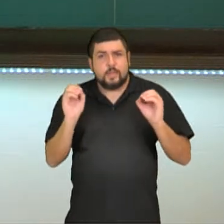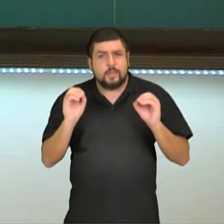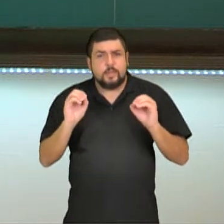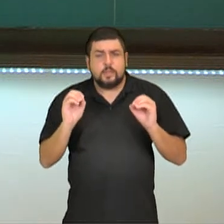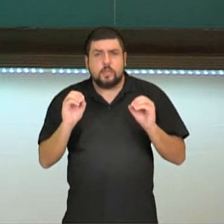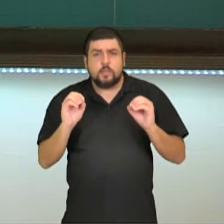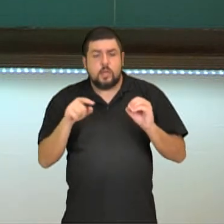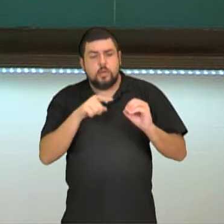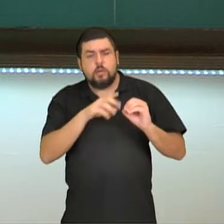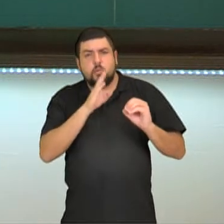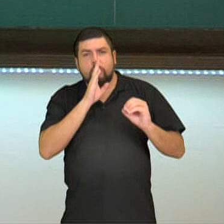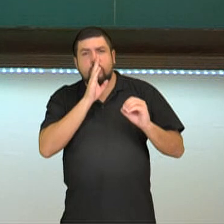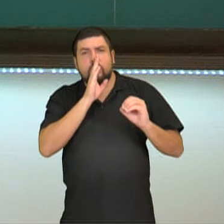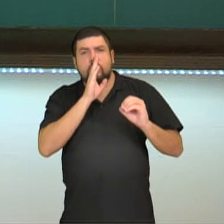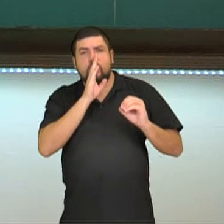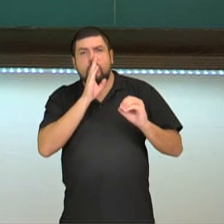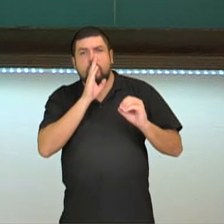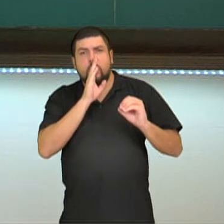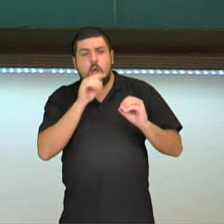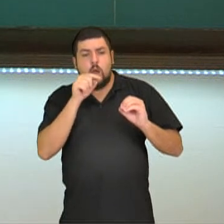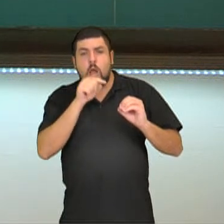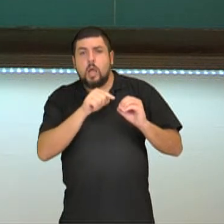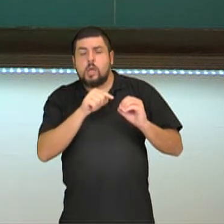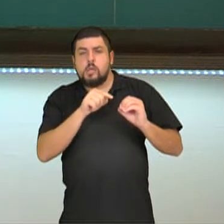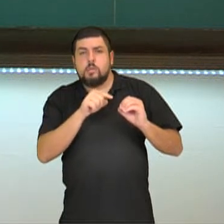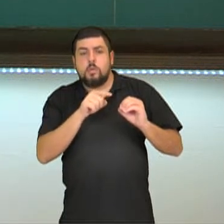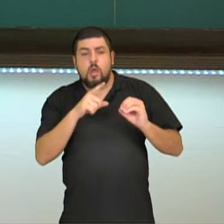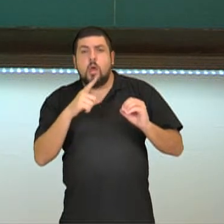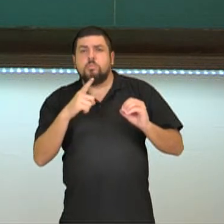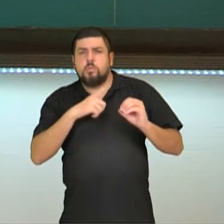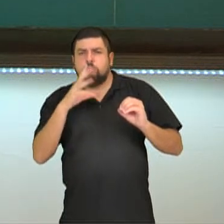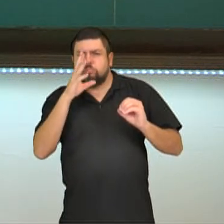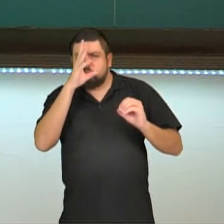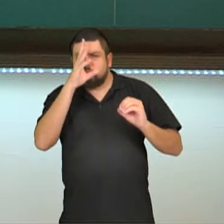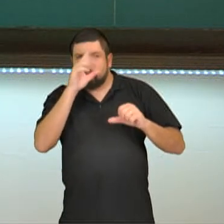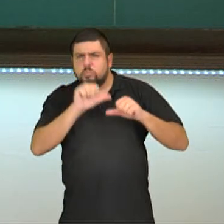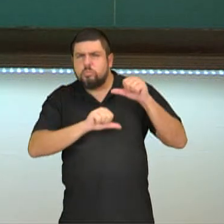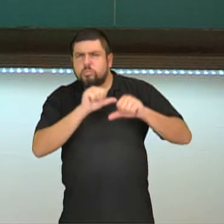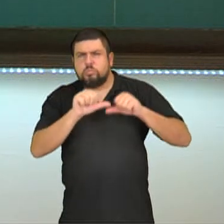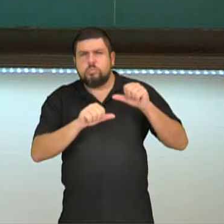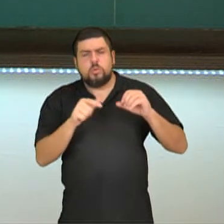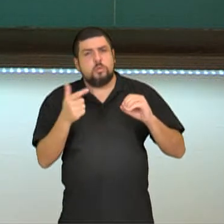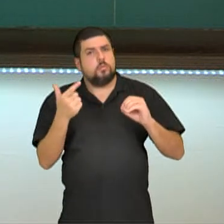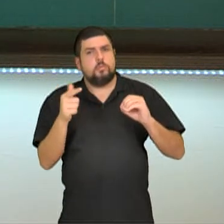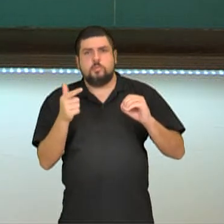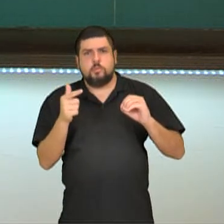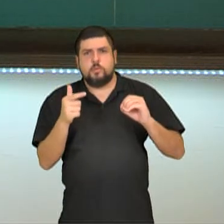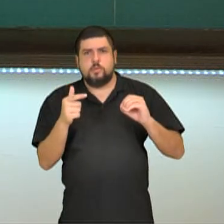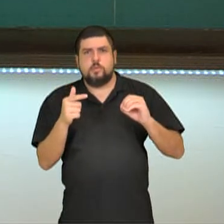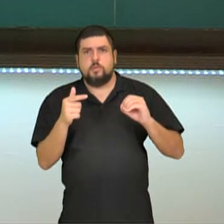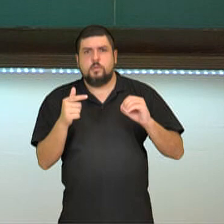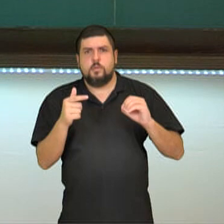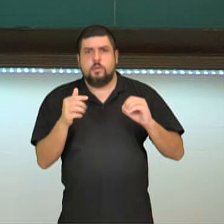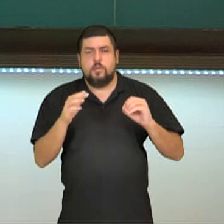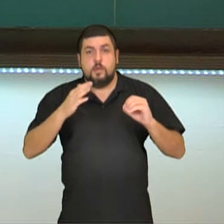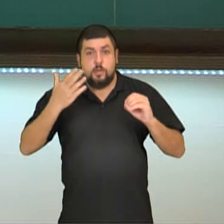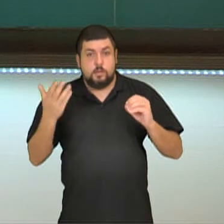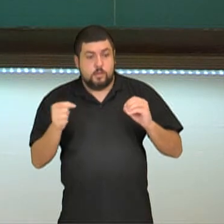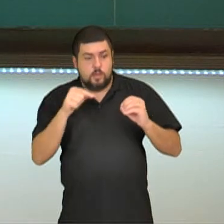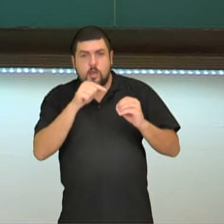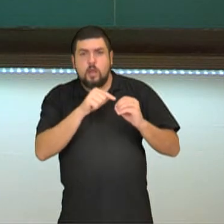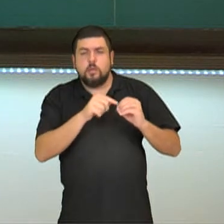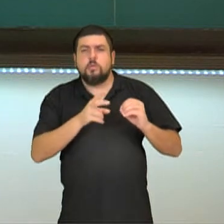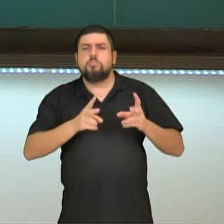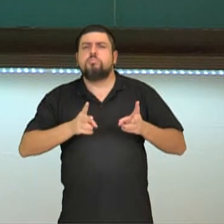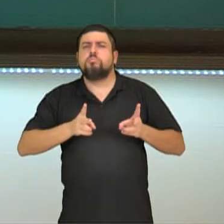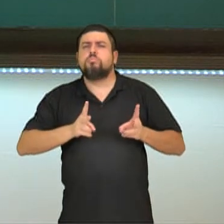carga elétrica total ali dentro não pode ser alterada, não pode ser aumentada nem reduzida por nenhum processo, né? Tem que ser conservada,